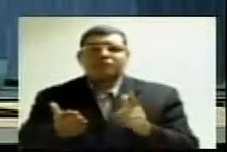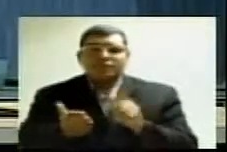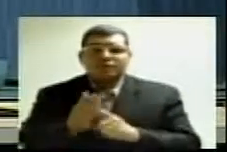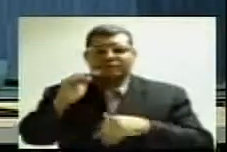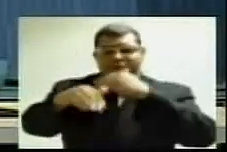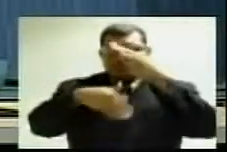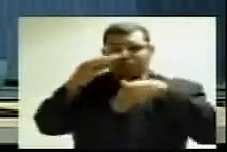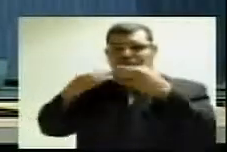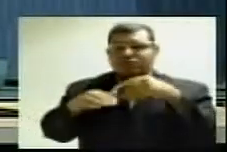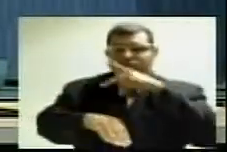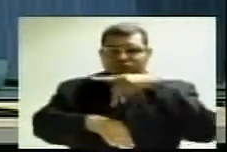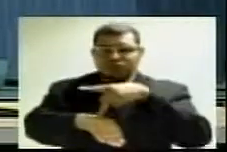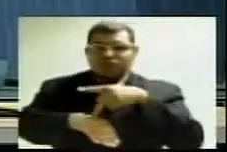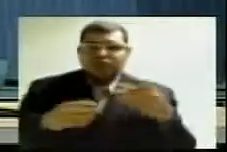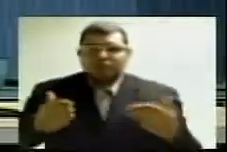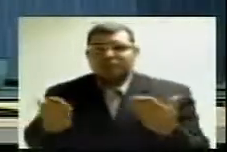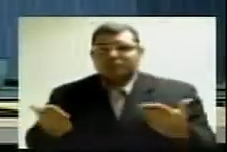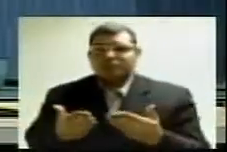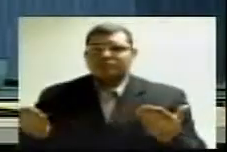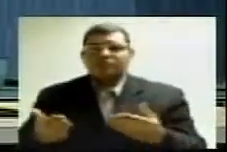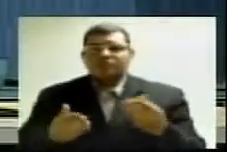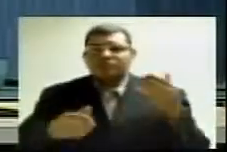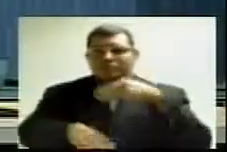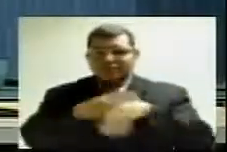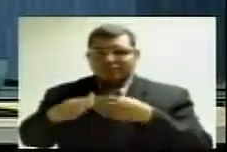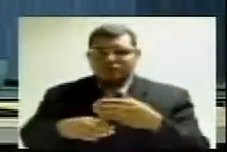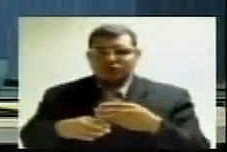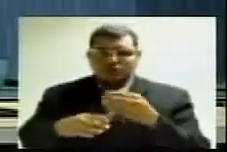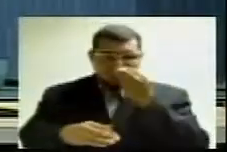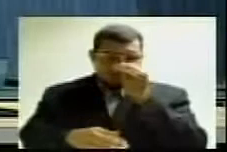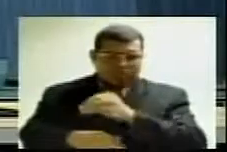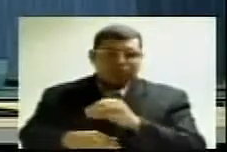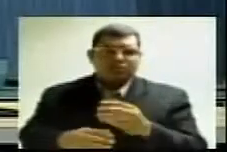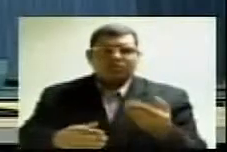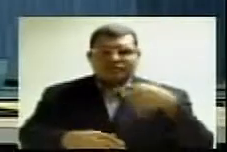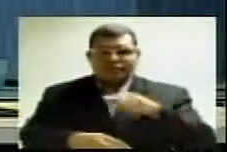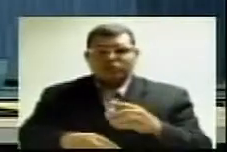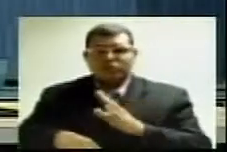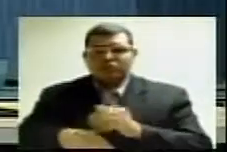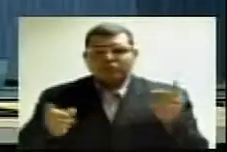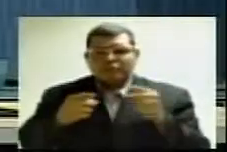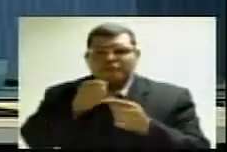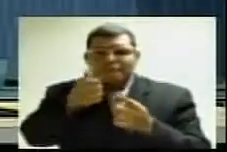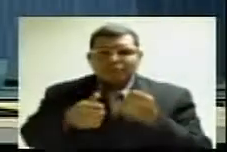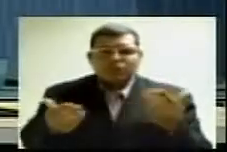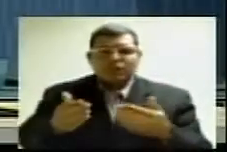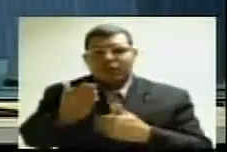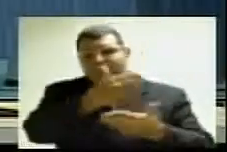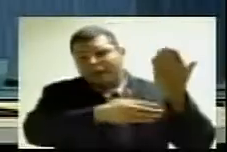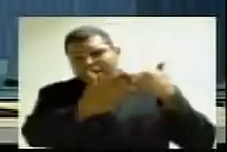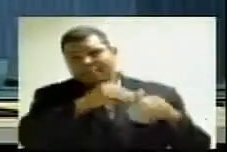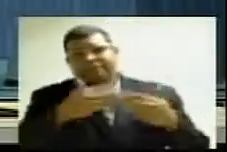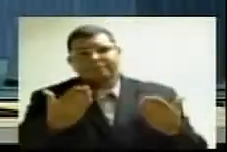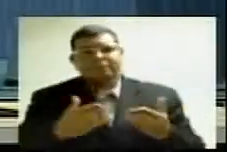no desenvolvimento do país. E a Petrobras hoje virou um mar de corrupção que vale muito menos do que valia no